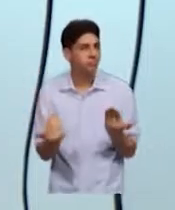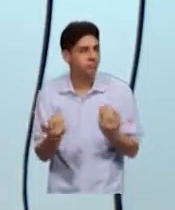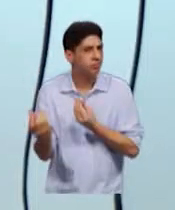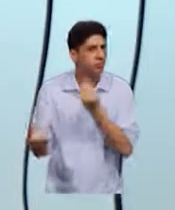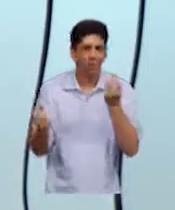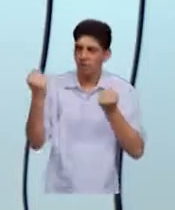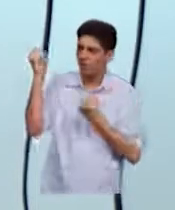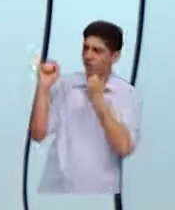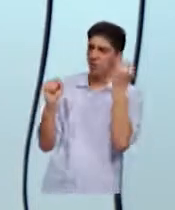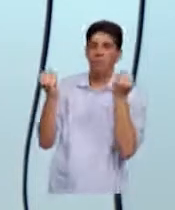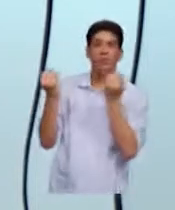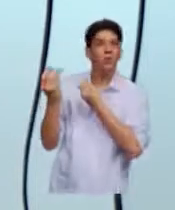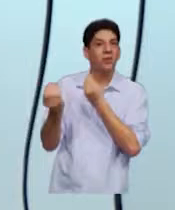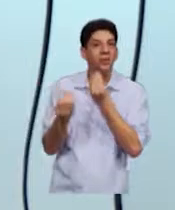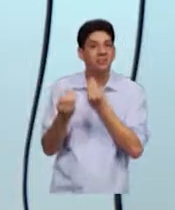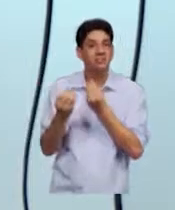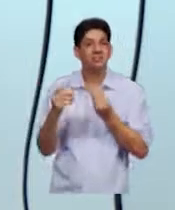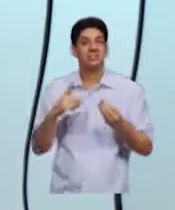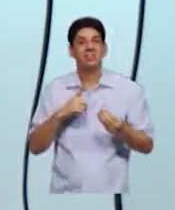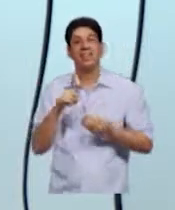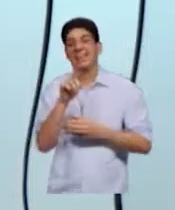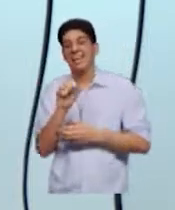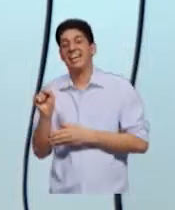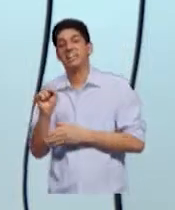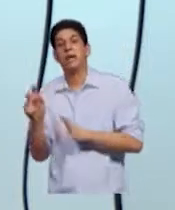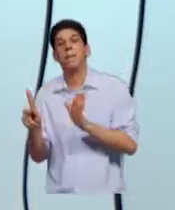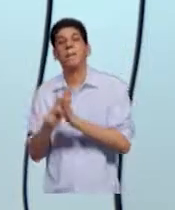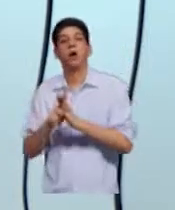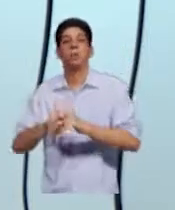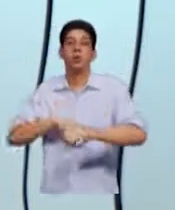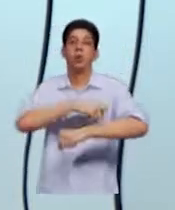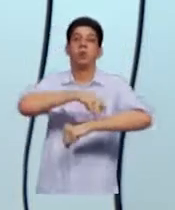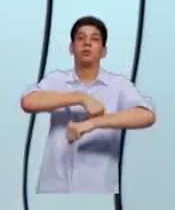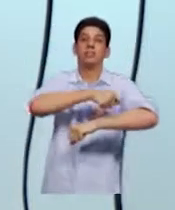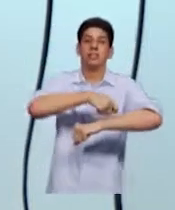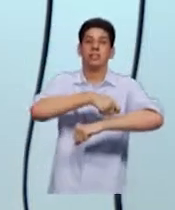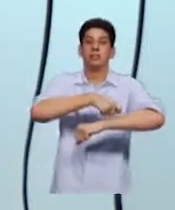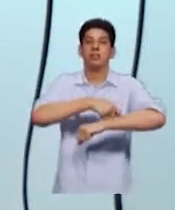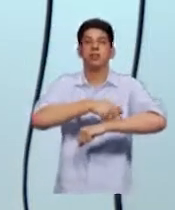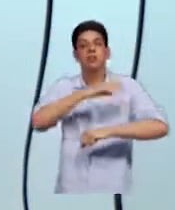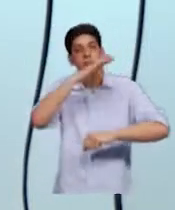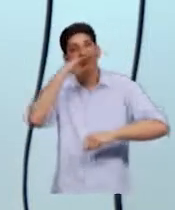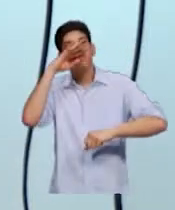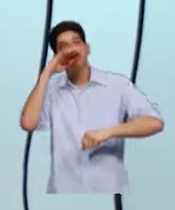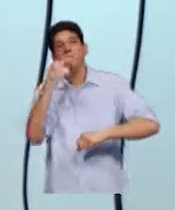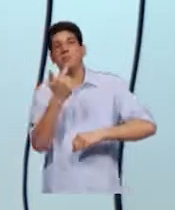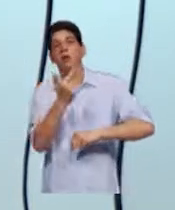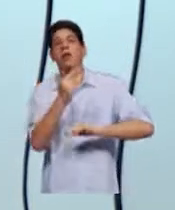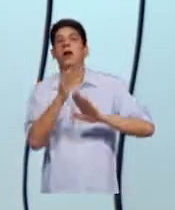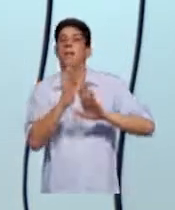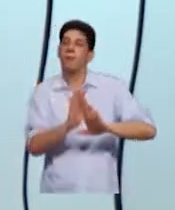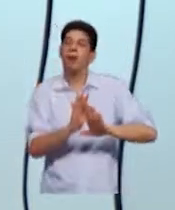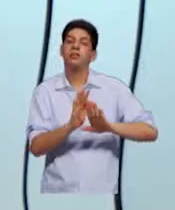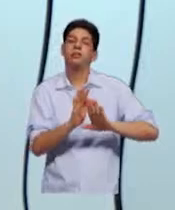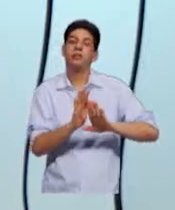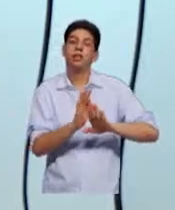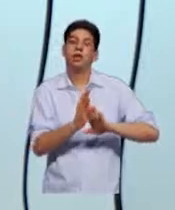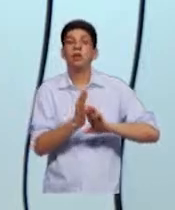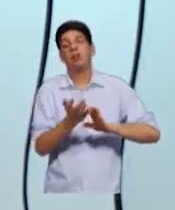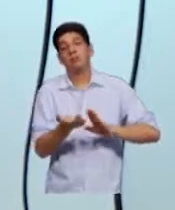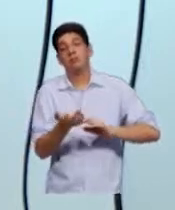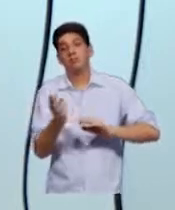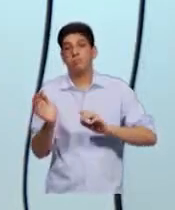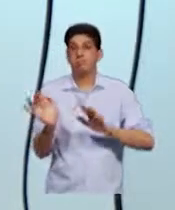elas utilizam muito gás de cozinha, sem cheiro, mas é um gás que menos poluente.